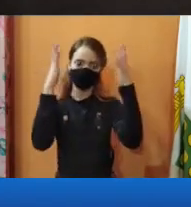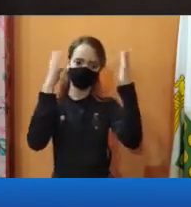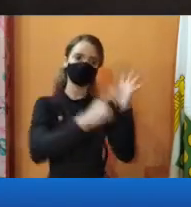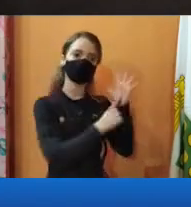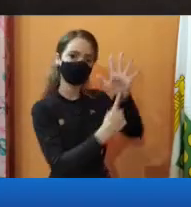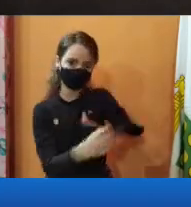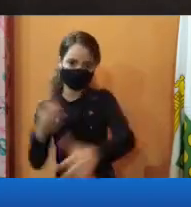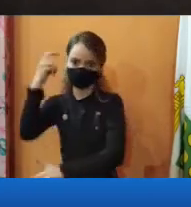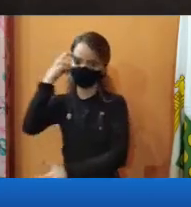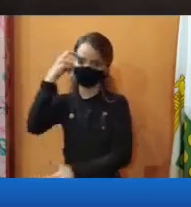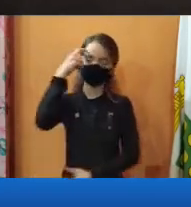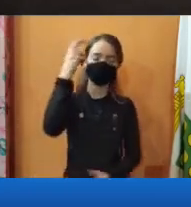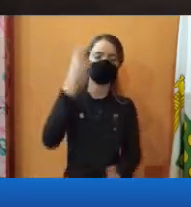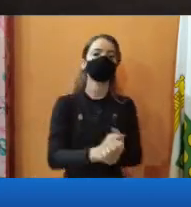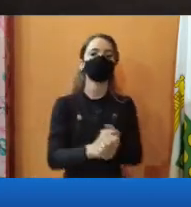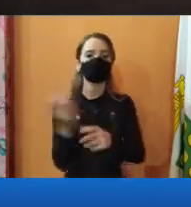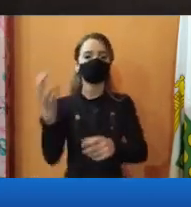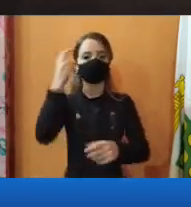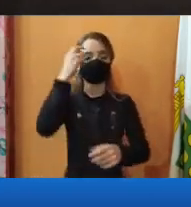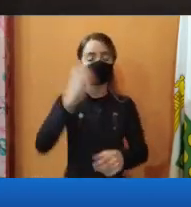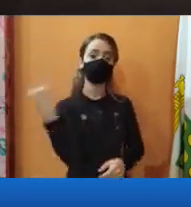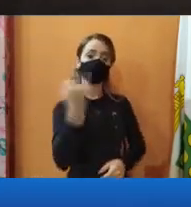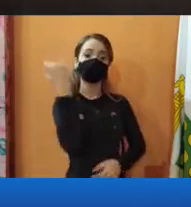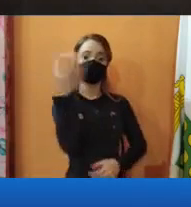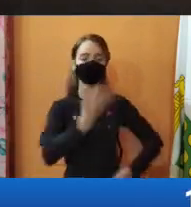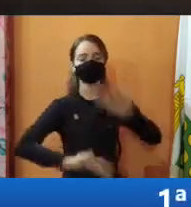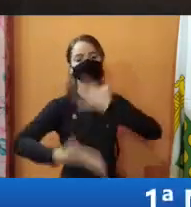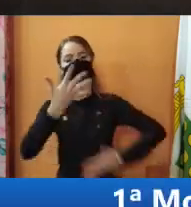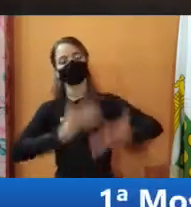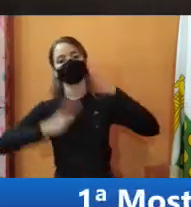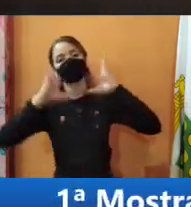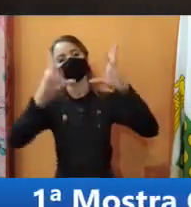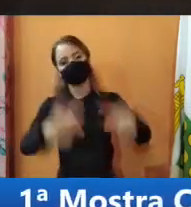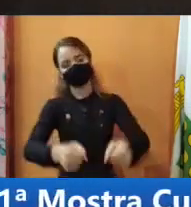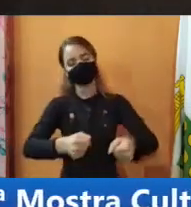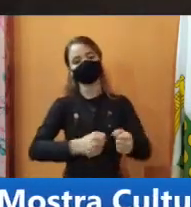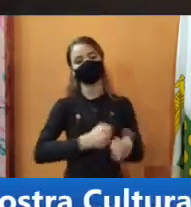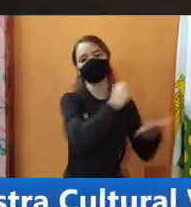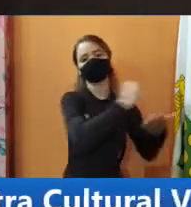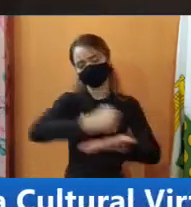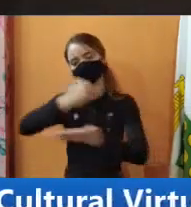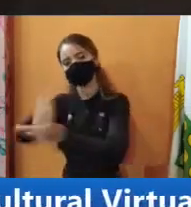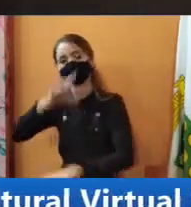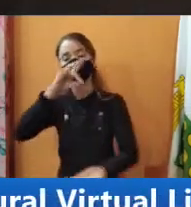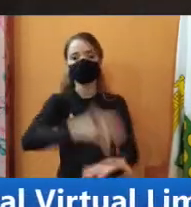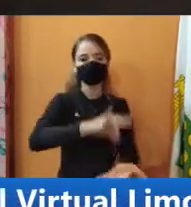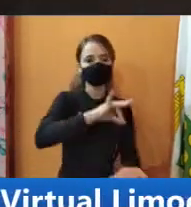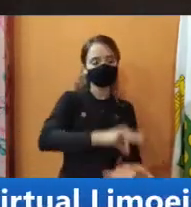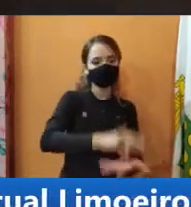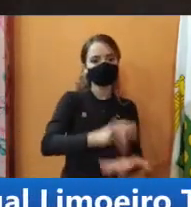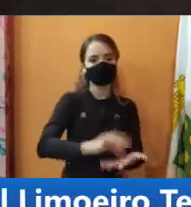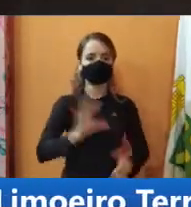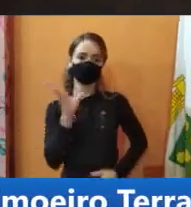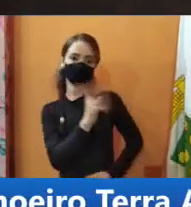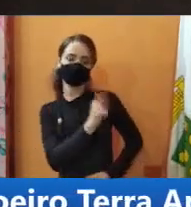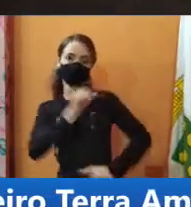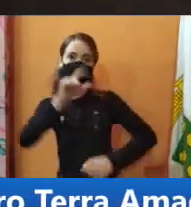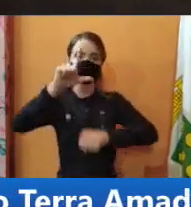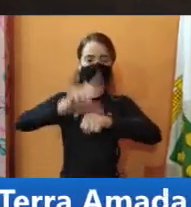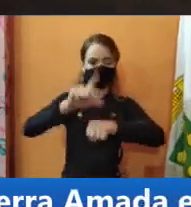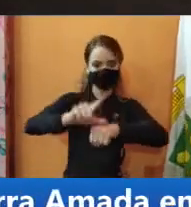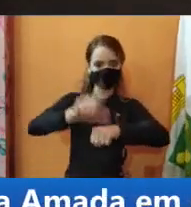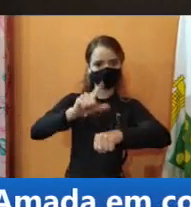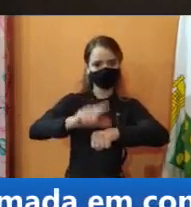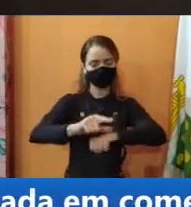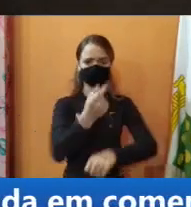mostra cultural. É importante esse engajamento, né, rapaz? Que todos os artistas se dedicaram para fazer isso só por amor a Limoeiro. Não teve cachê, não